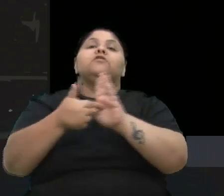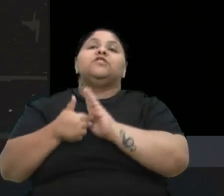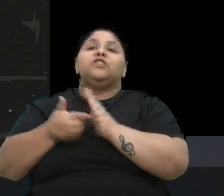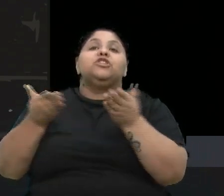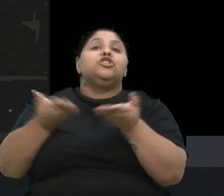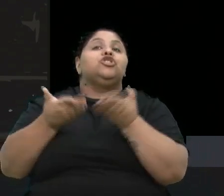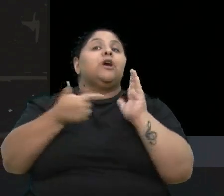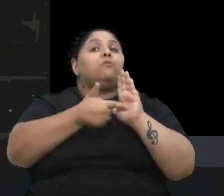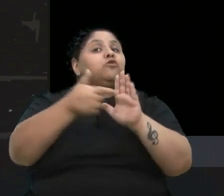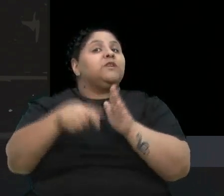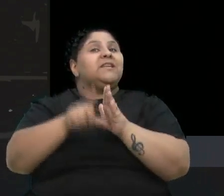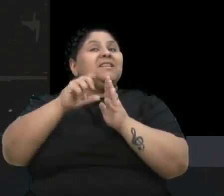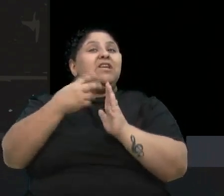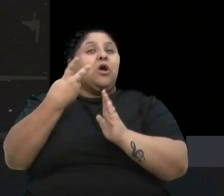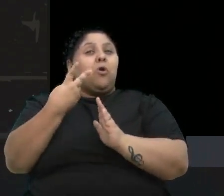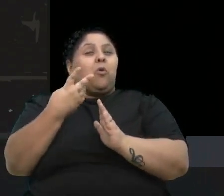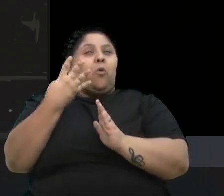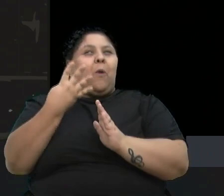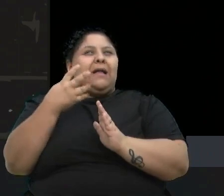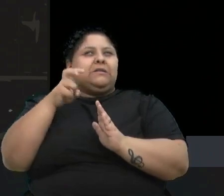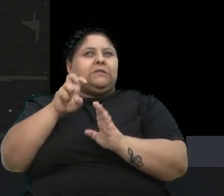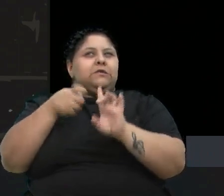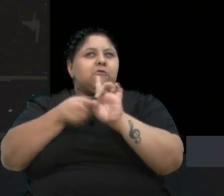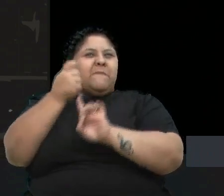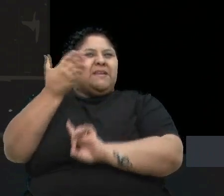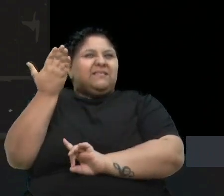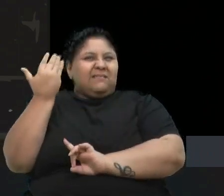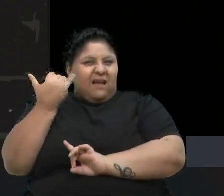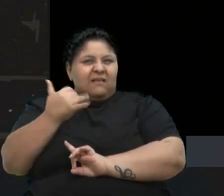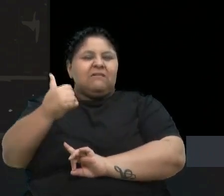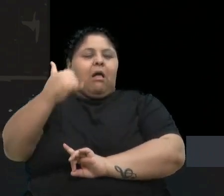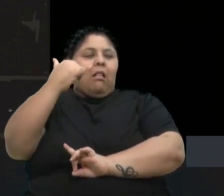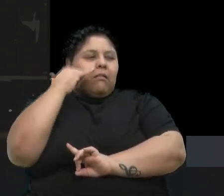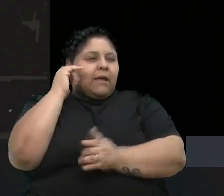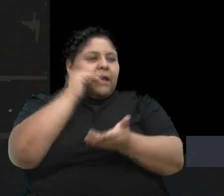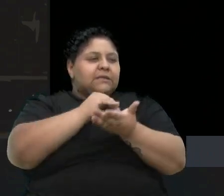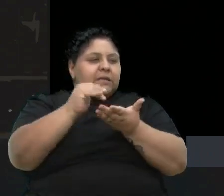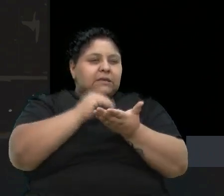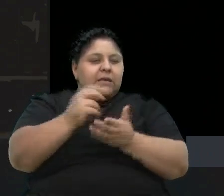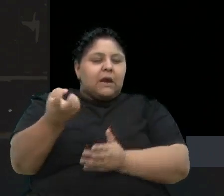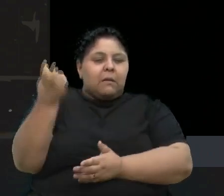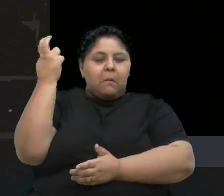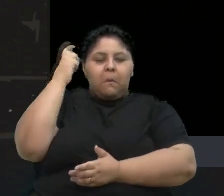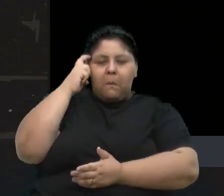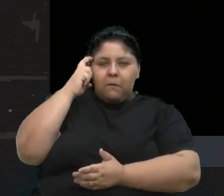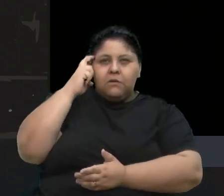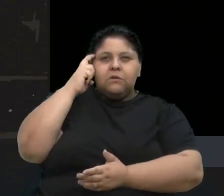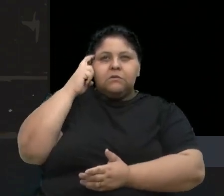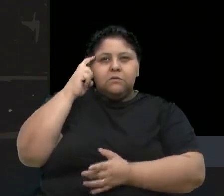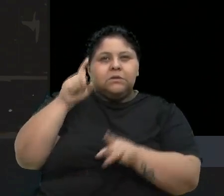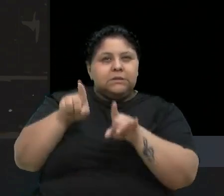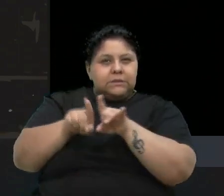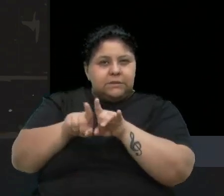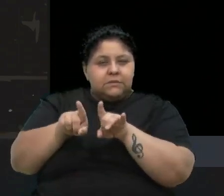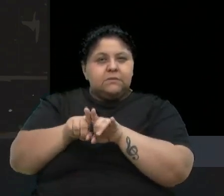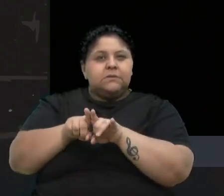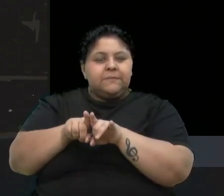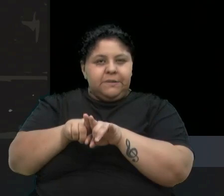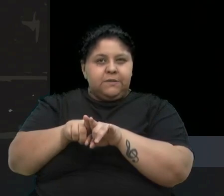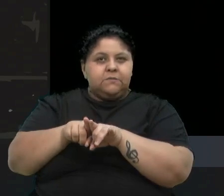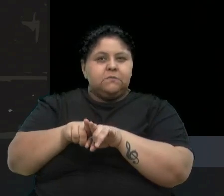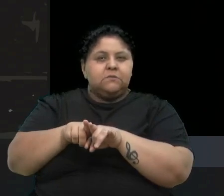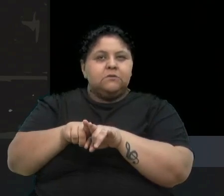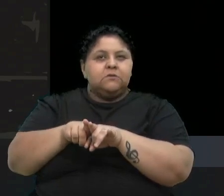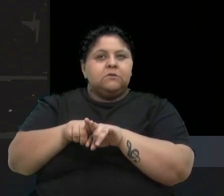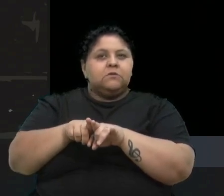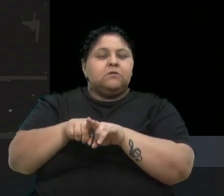4 meses, 5 meses. Eu já enviei para a secretária da Cultura, através do nobre secretário Lucas Dil, líder de governo, e